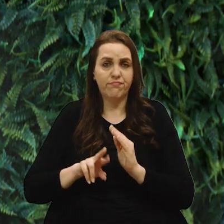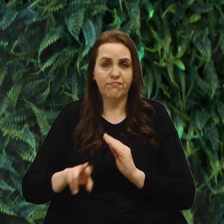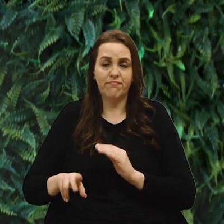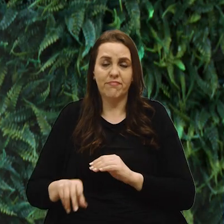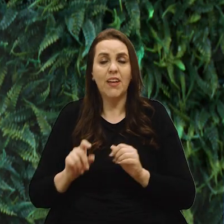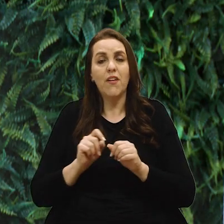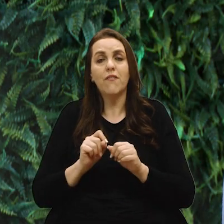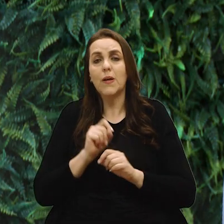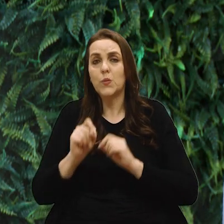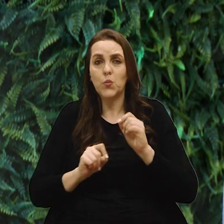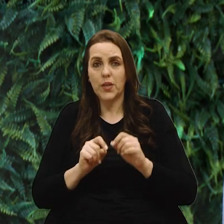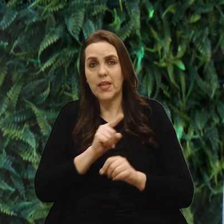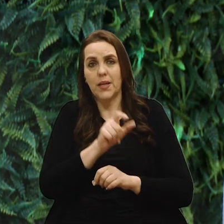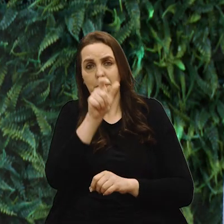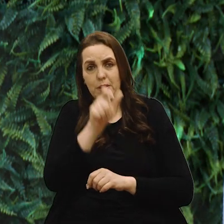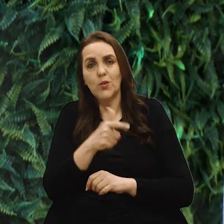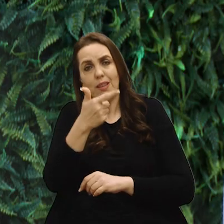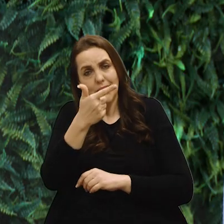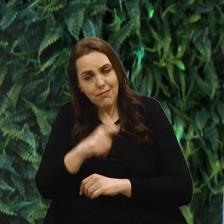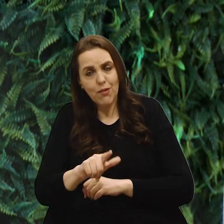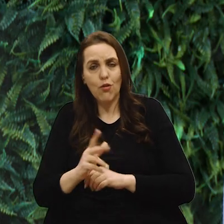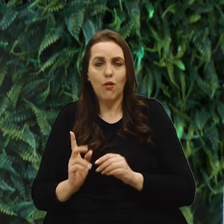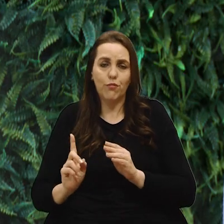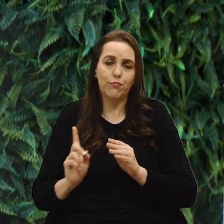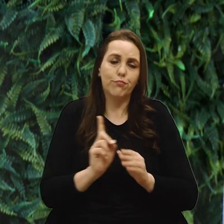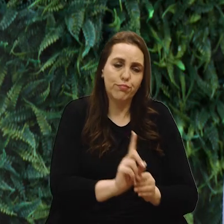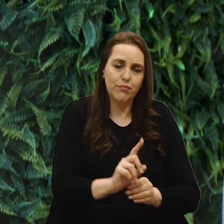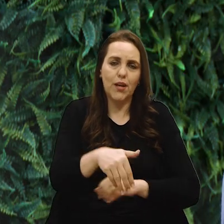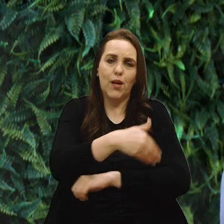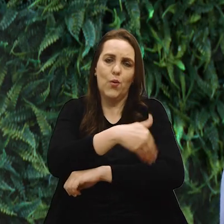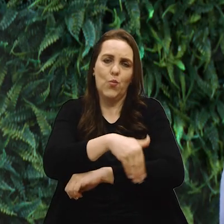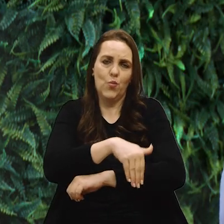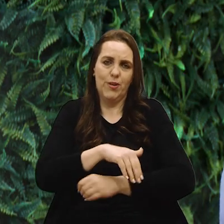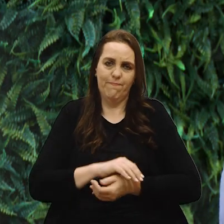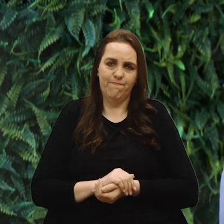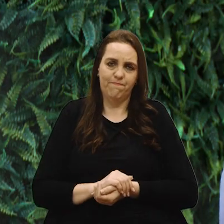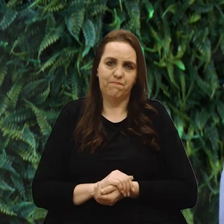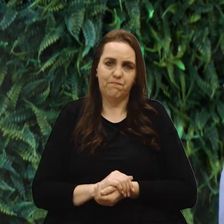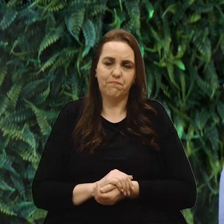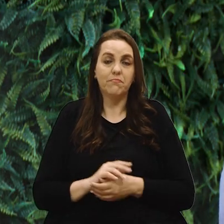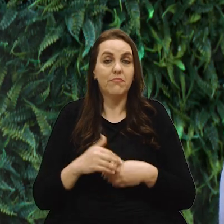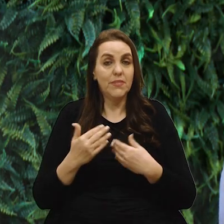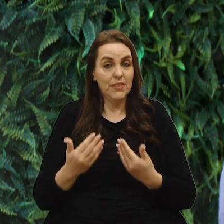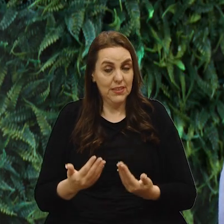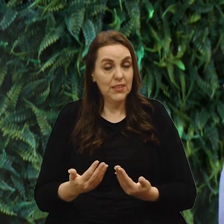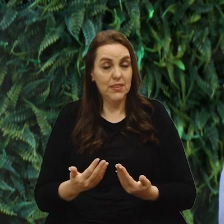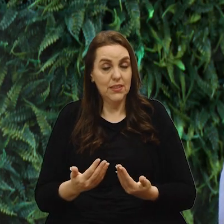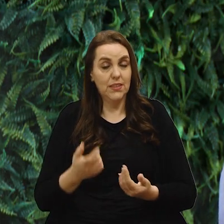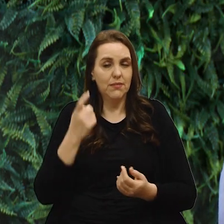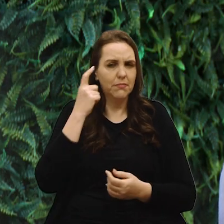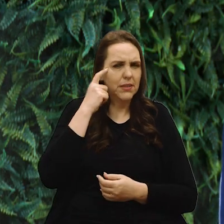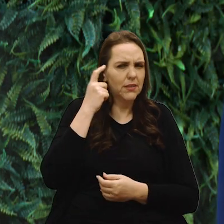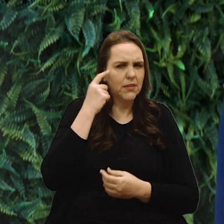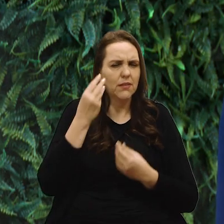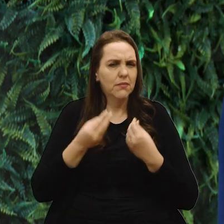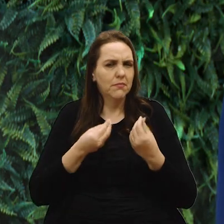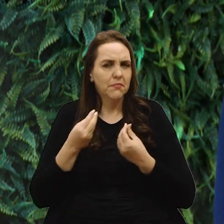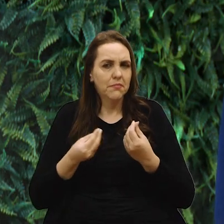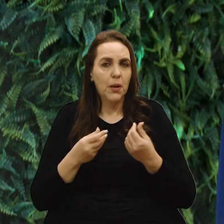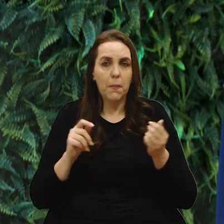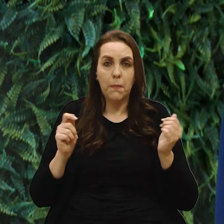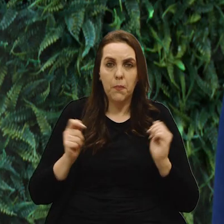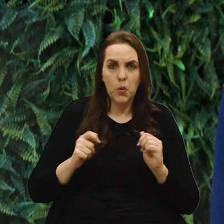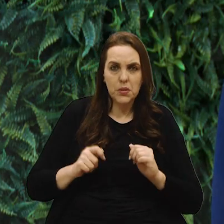assim, que façam com que ele vá para a situação de rua, né? Então, quando a gente vai pensando